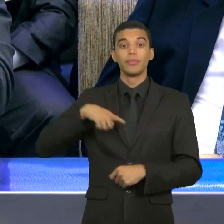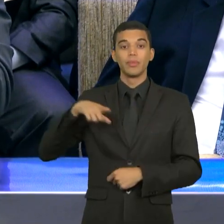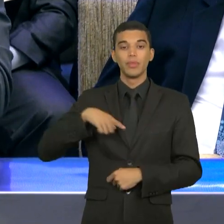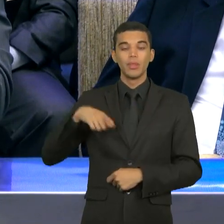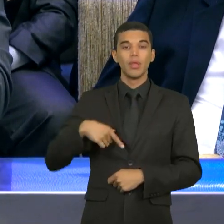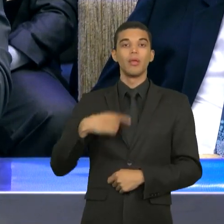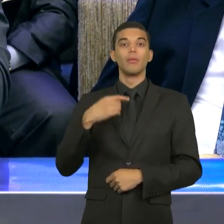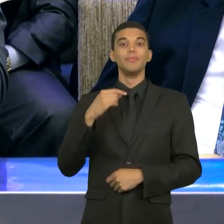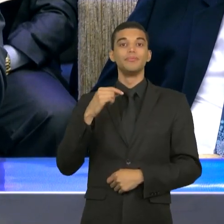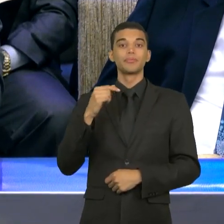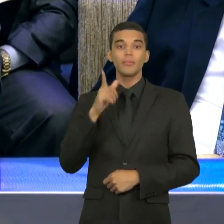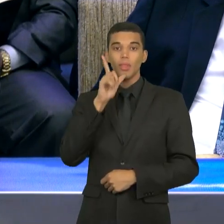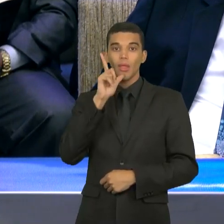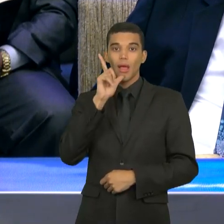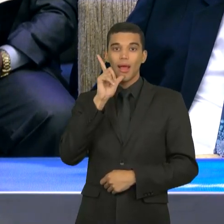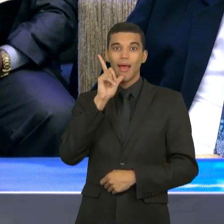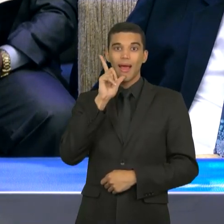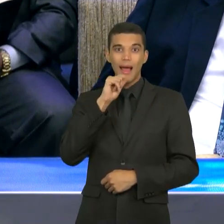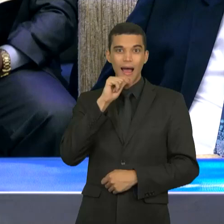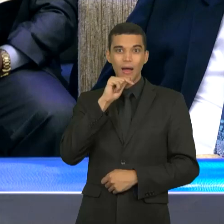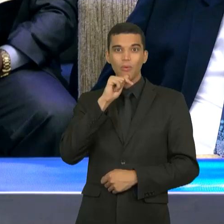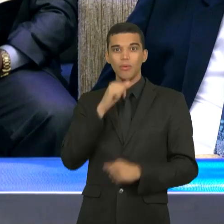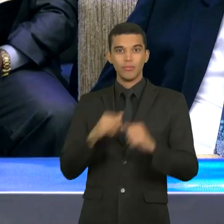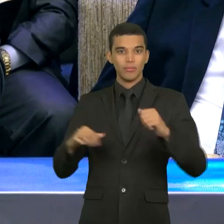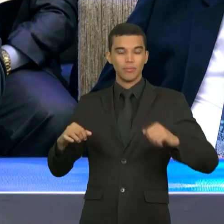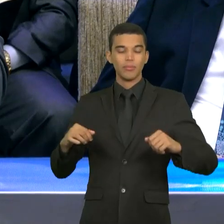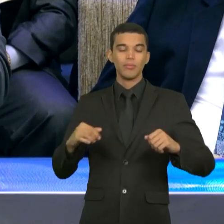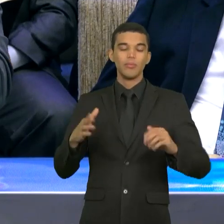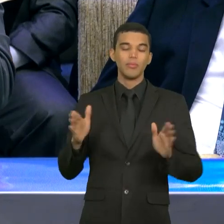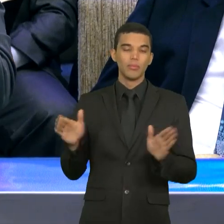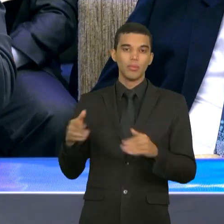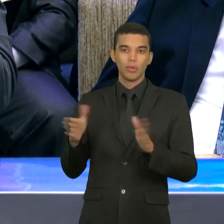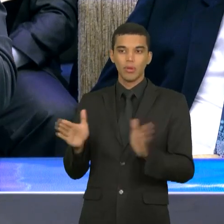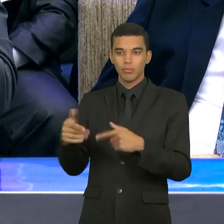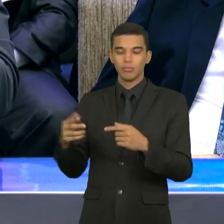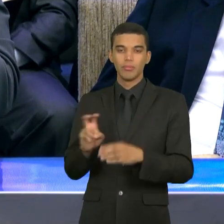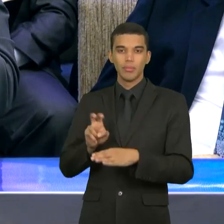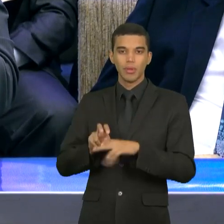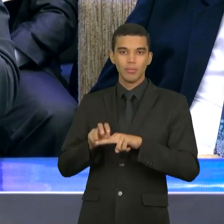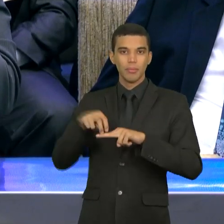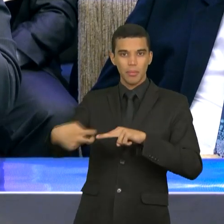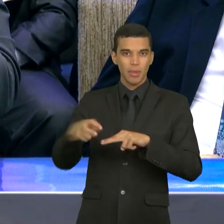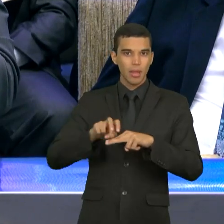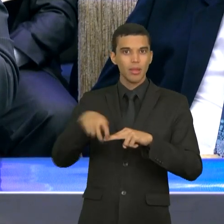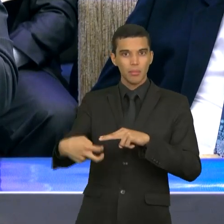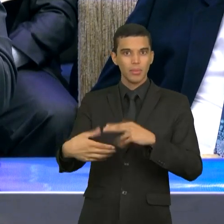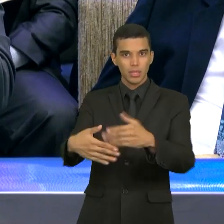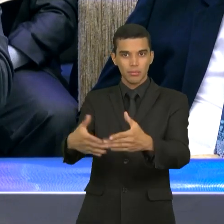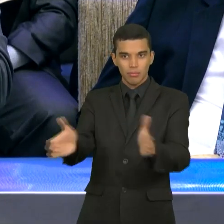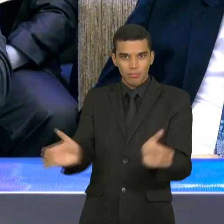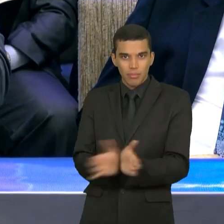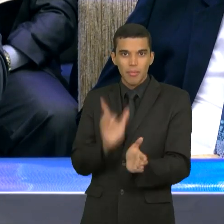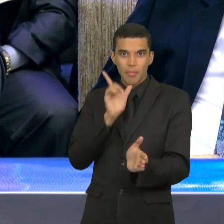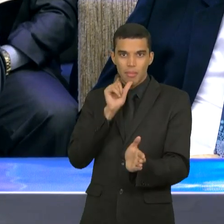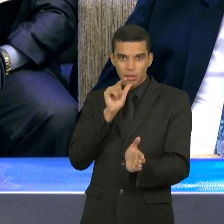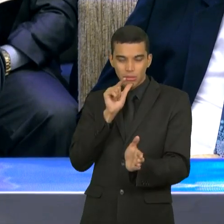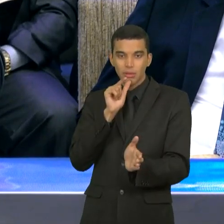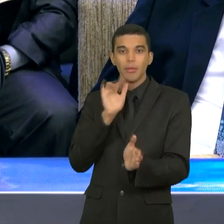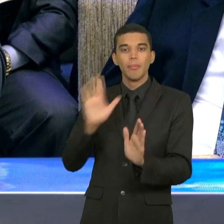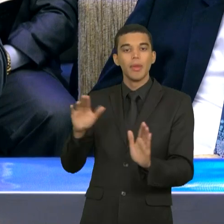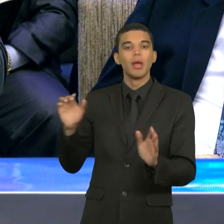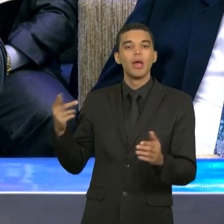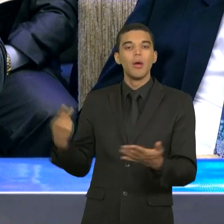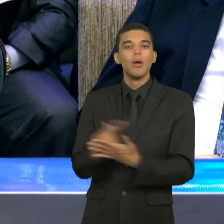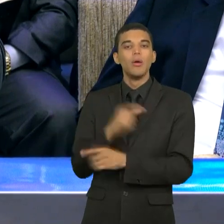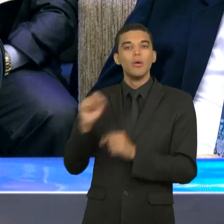alicerce do edifício era também o da piscina e quando aquele vazamento que aconteceu o pequeno durante muitos anos